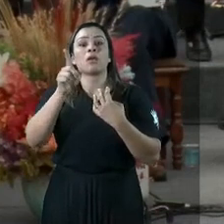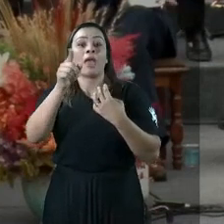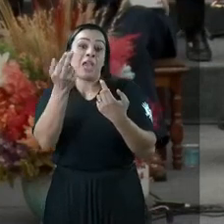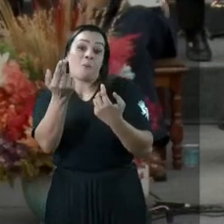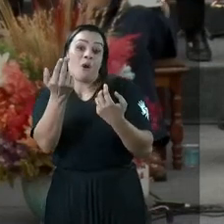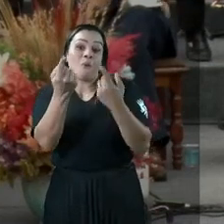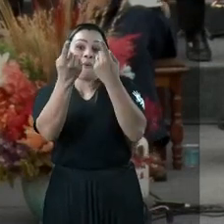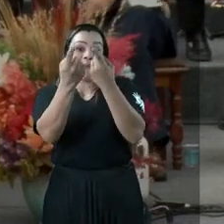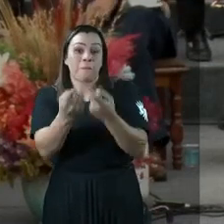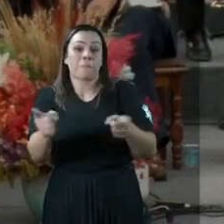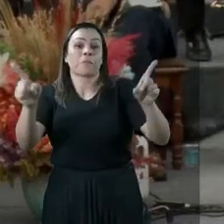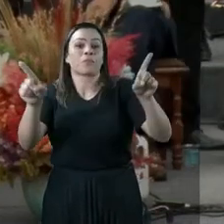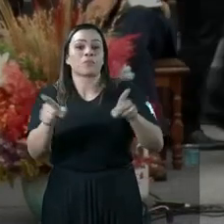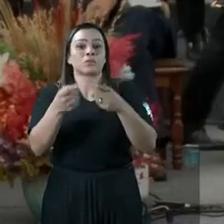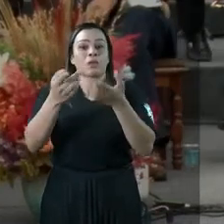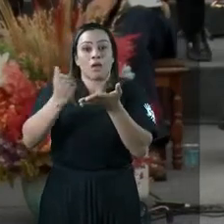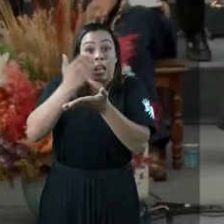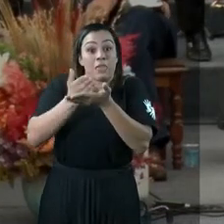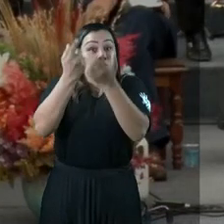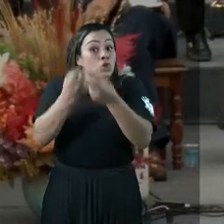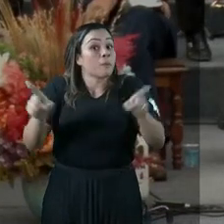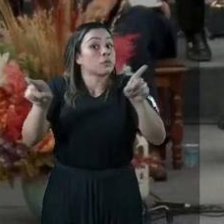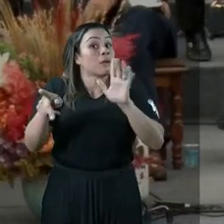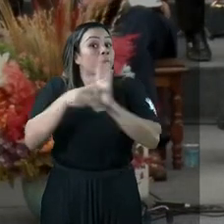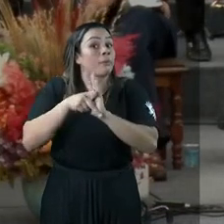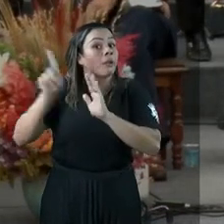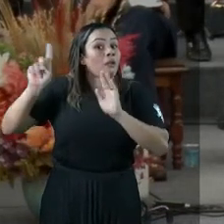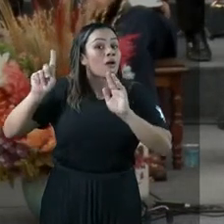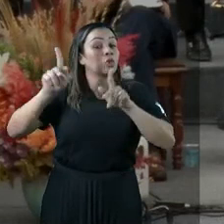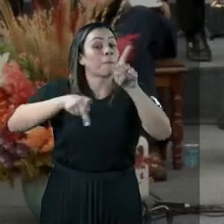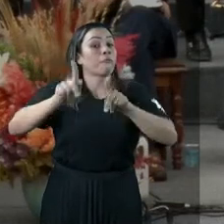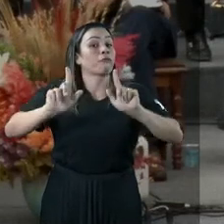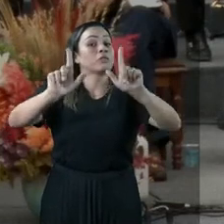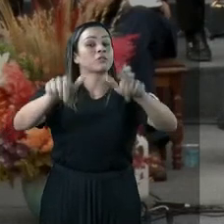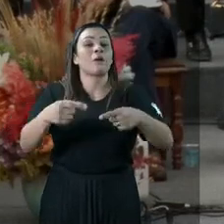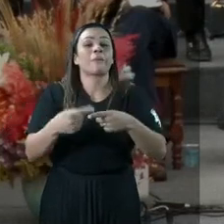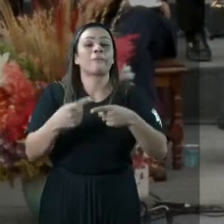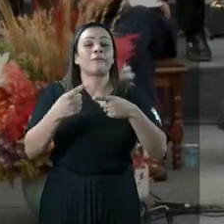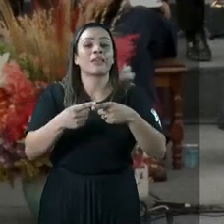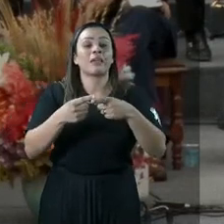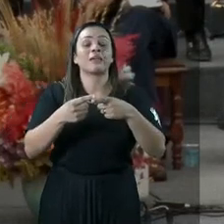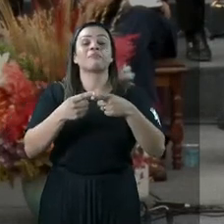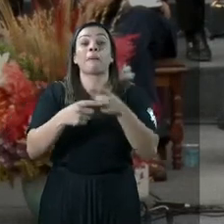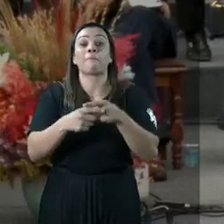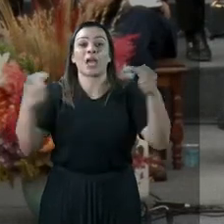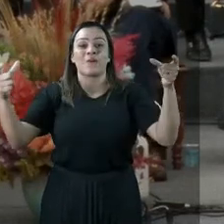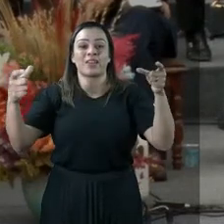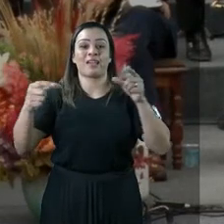da nação de Israel, que, como todo cântico, exalta a majestade